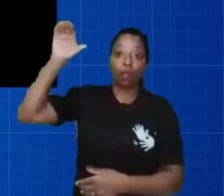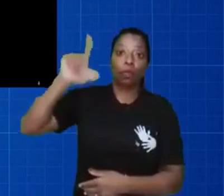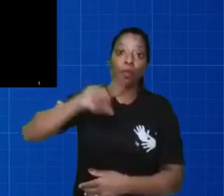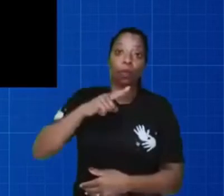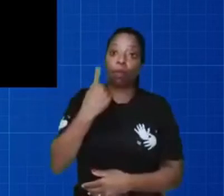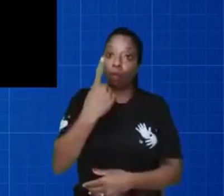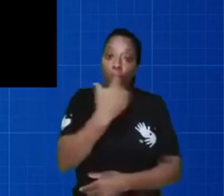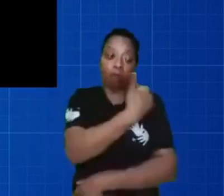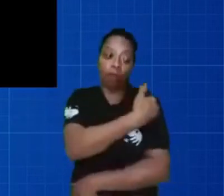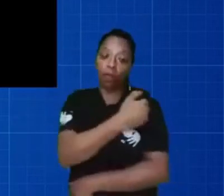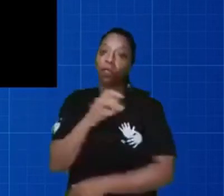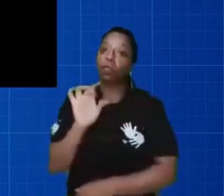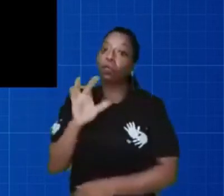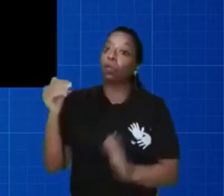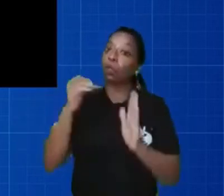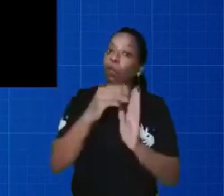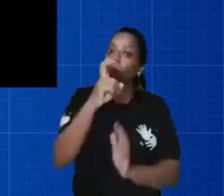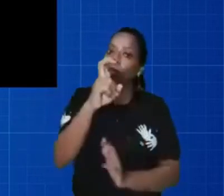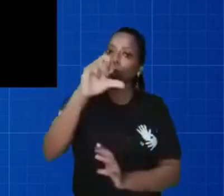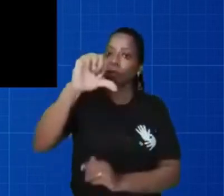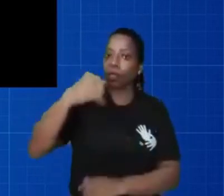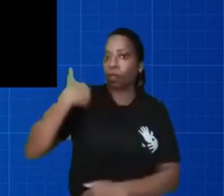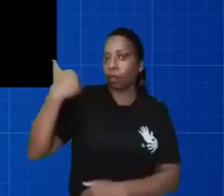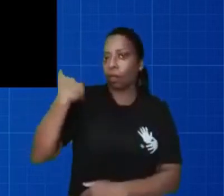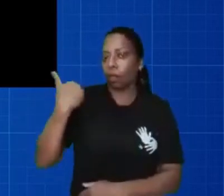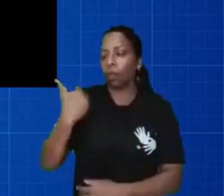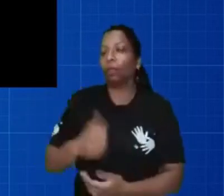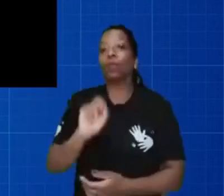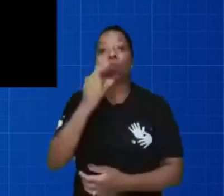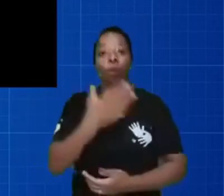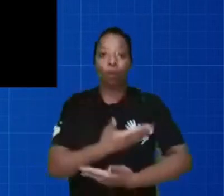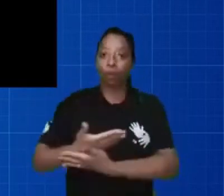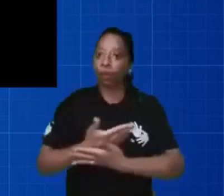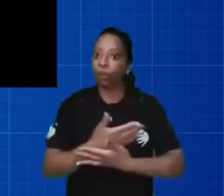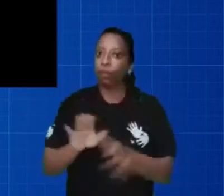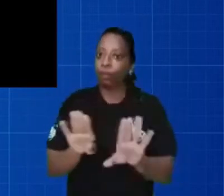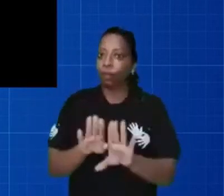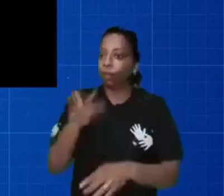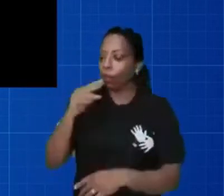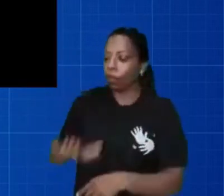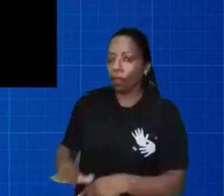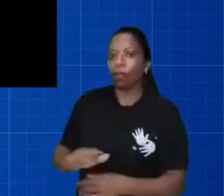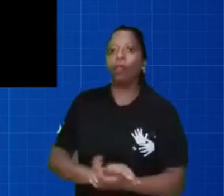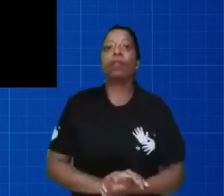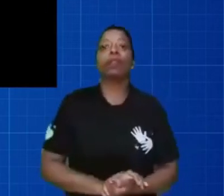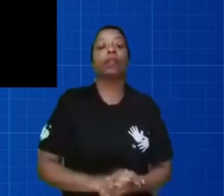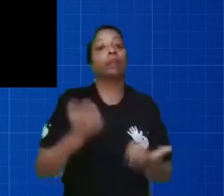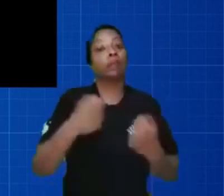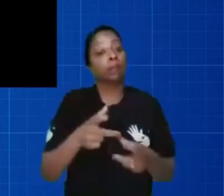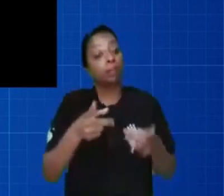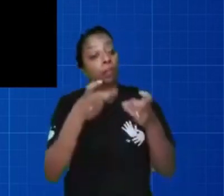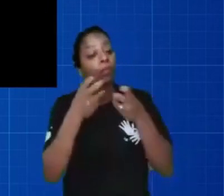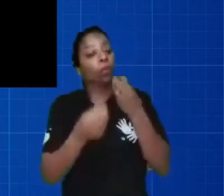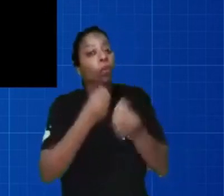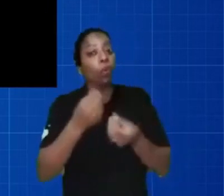de todos, das crianças na escola, dos familiares, para ver se está tudo em dia. Porque por mais que a gente cuide do nosso